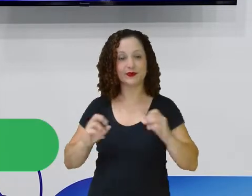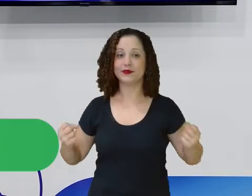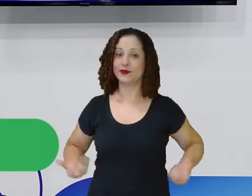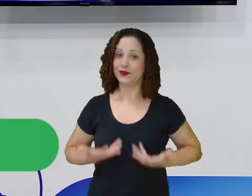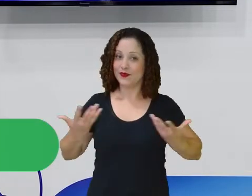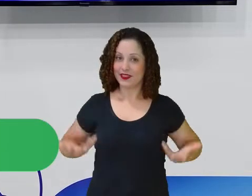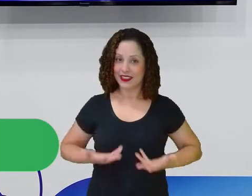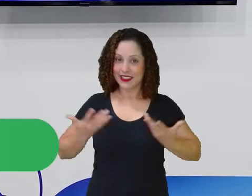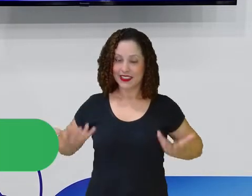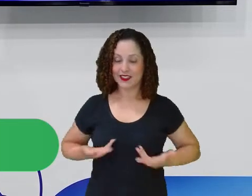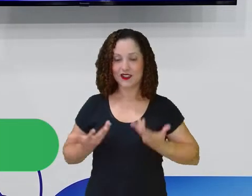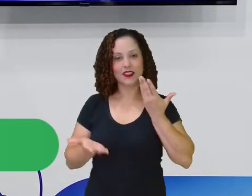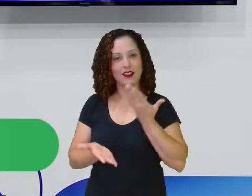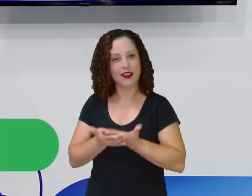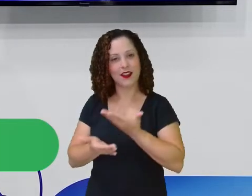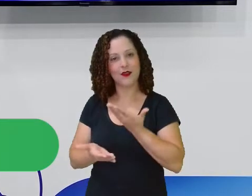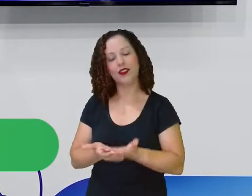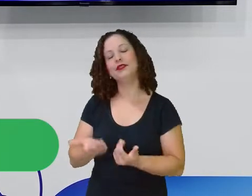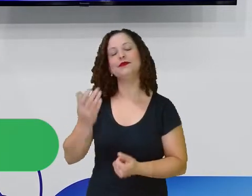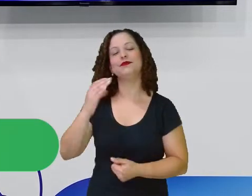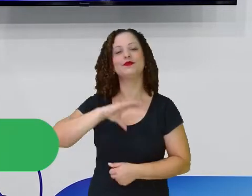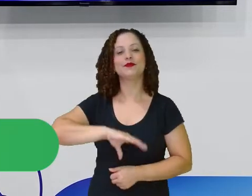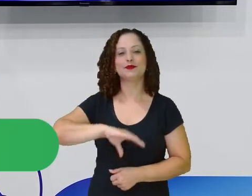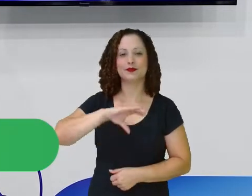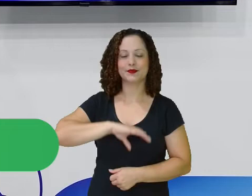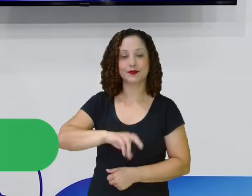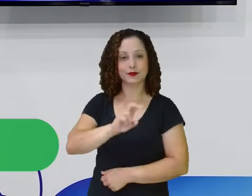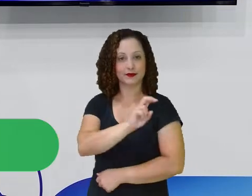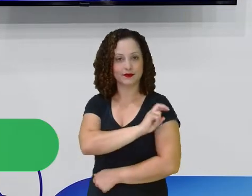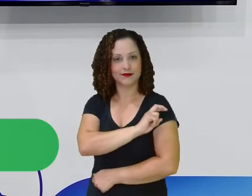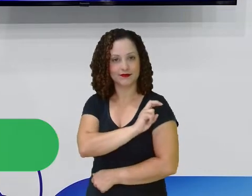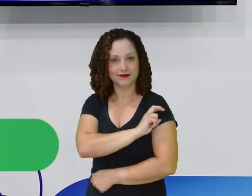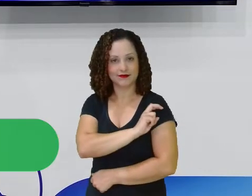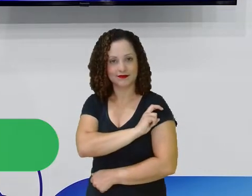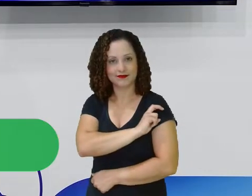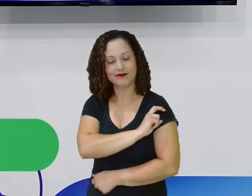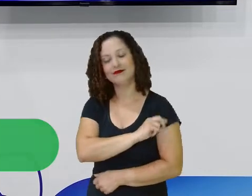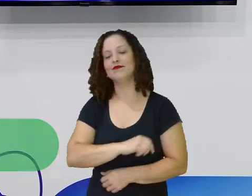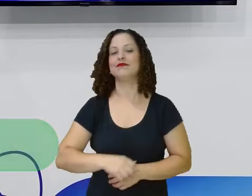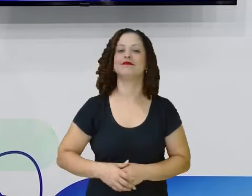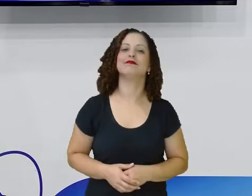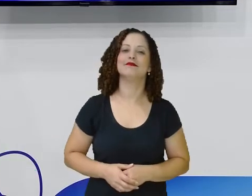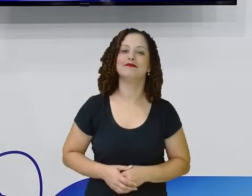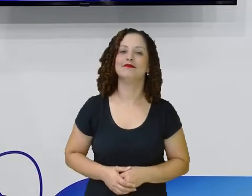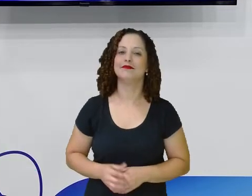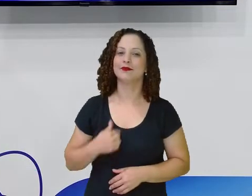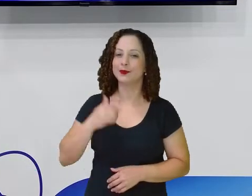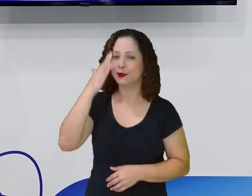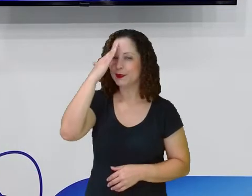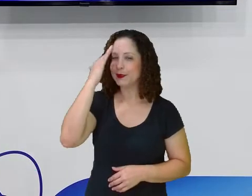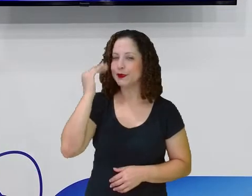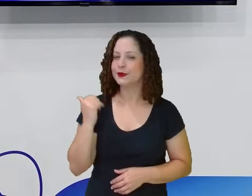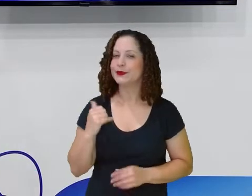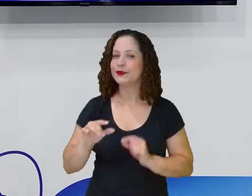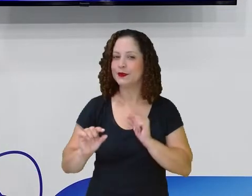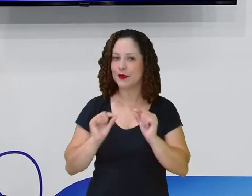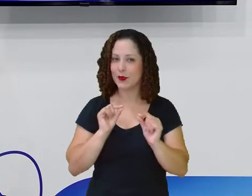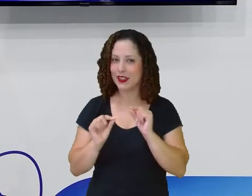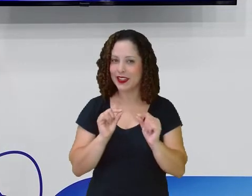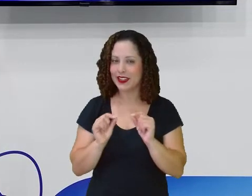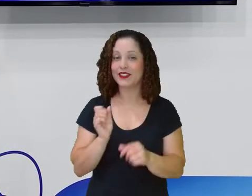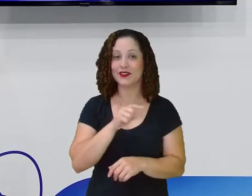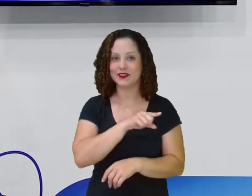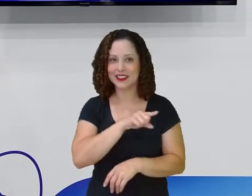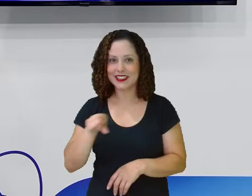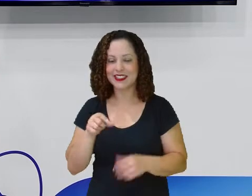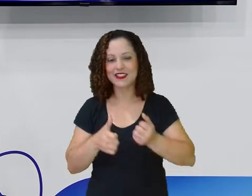animados para mais uma aula de língua portuguesa para os quintos anos. Pelo que eu soube, um passarinho me contou que já tem gente aí